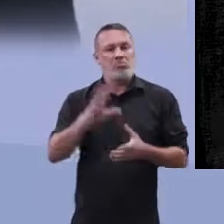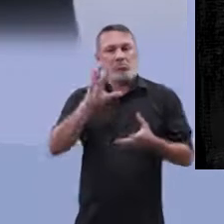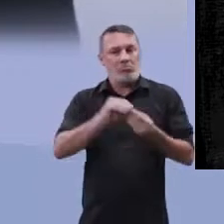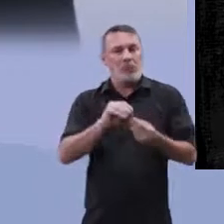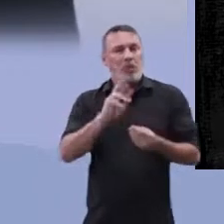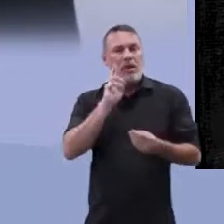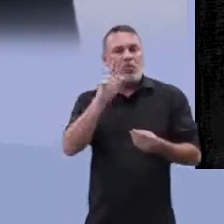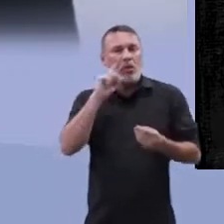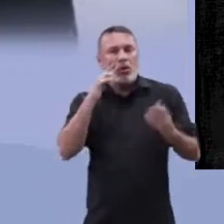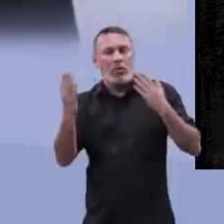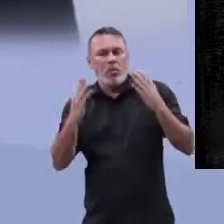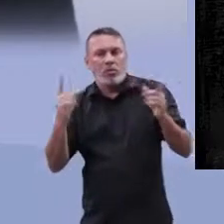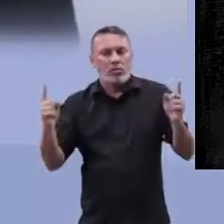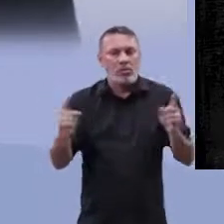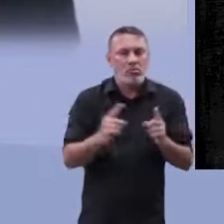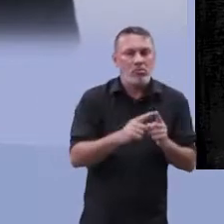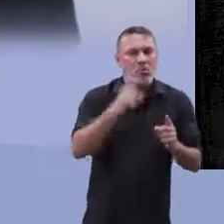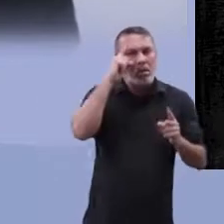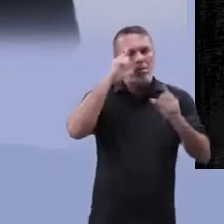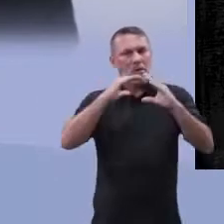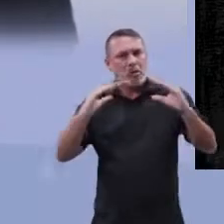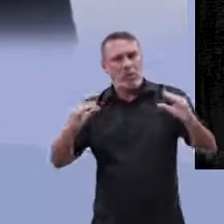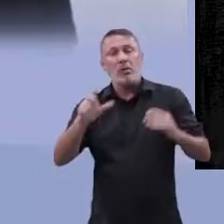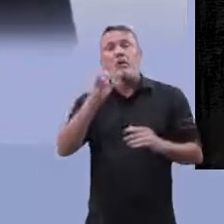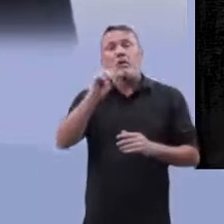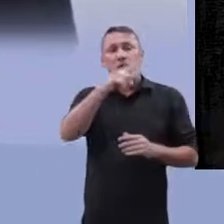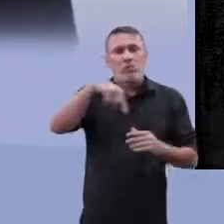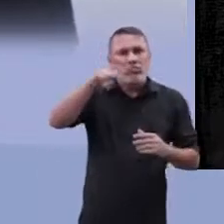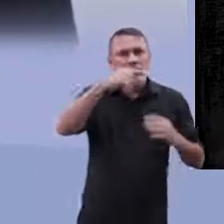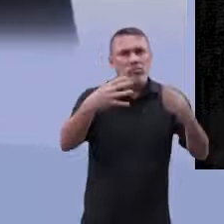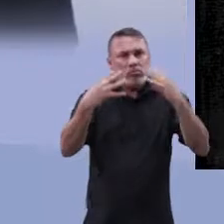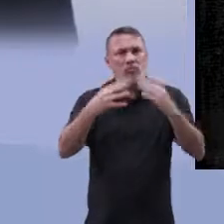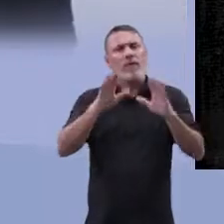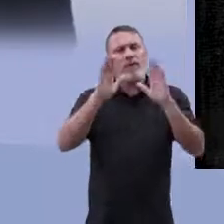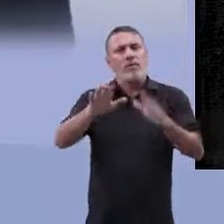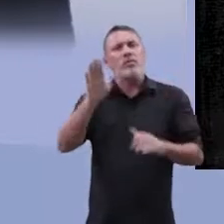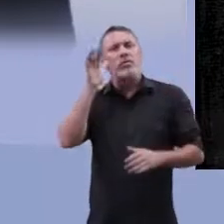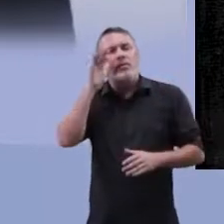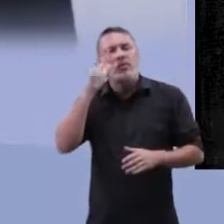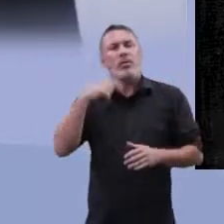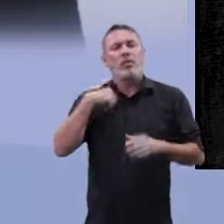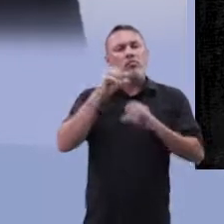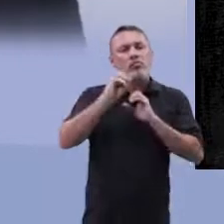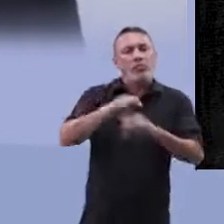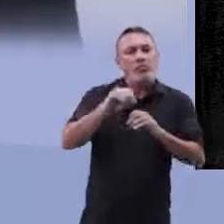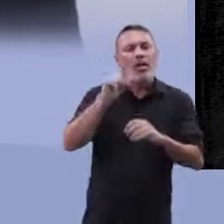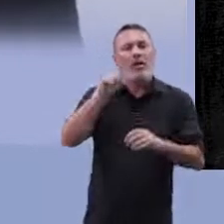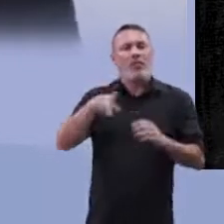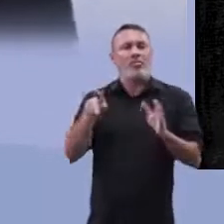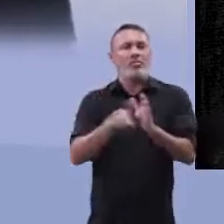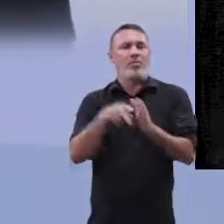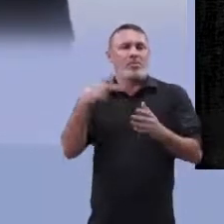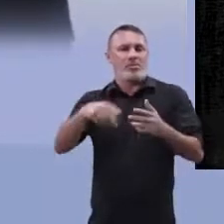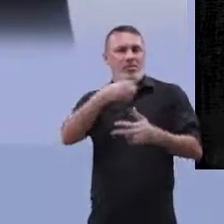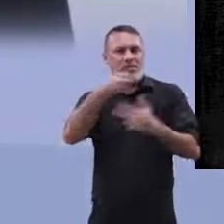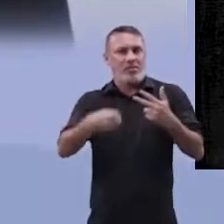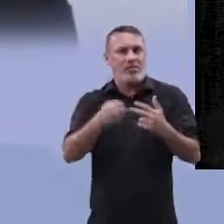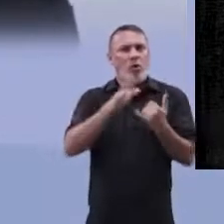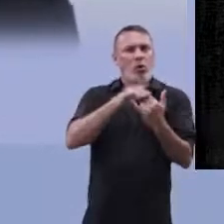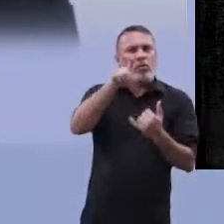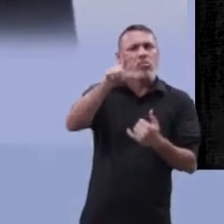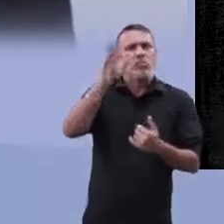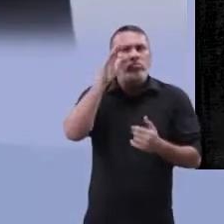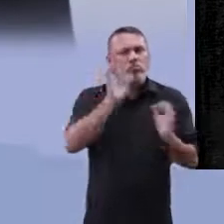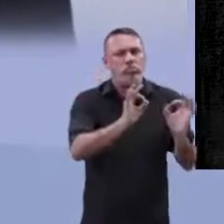11,2 kW. Pegou a visão, meu hacker? Tranquilidade? Então, fique ligado que nós aqui no